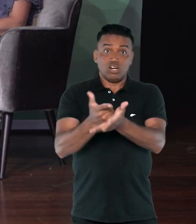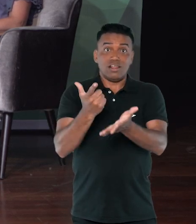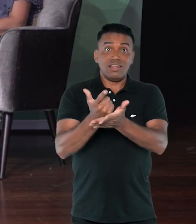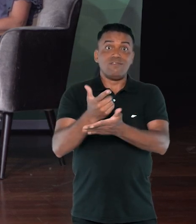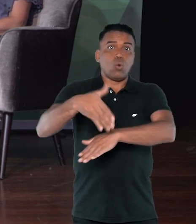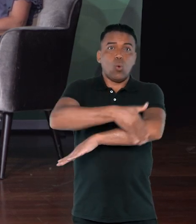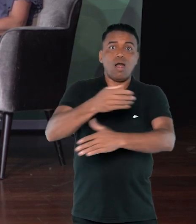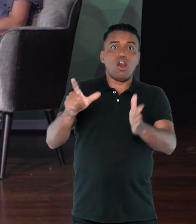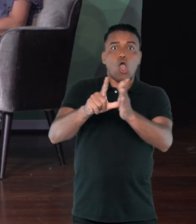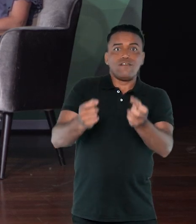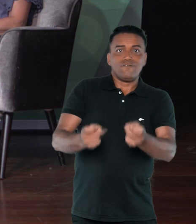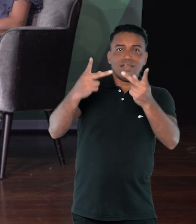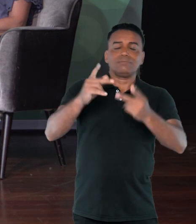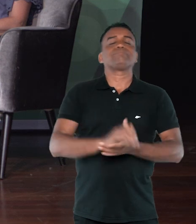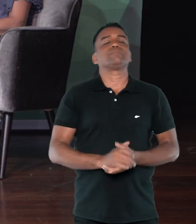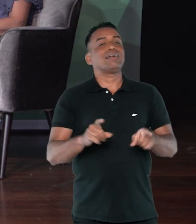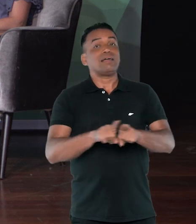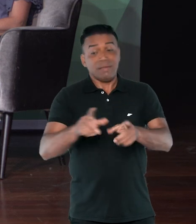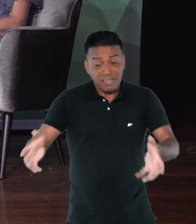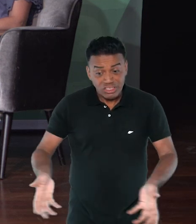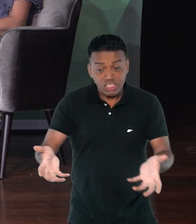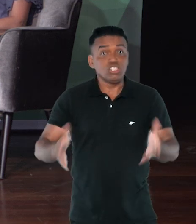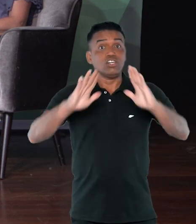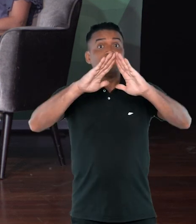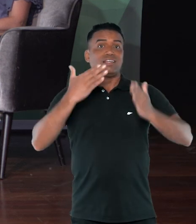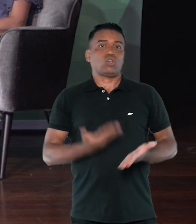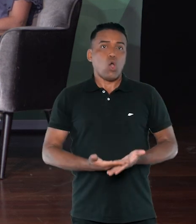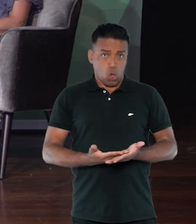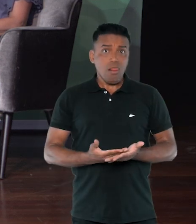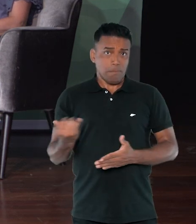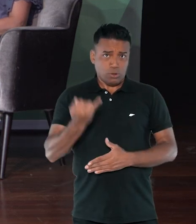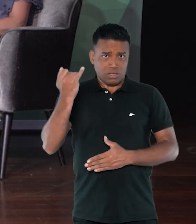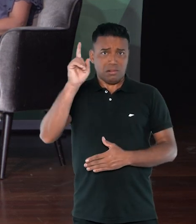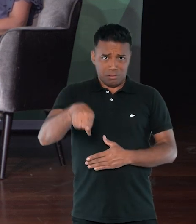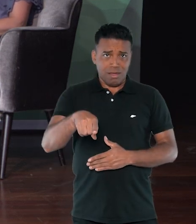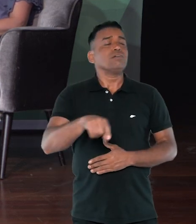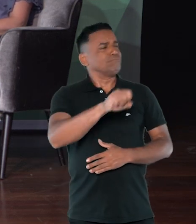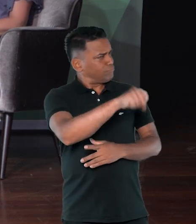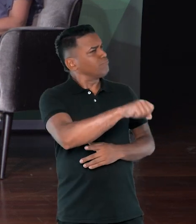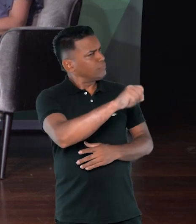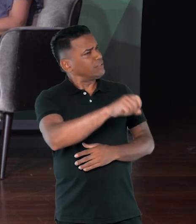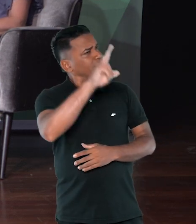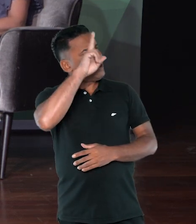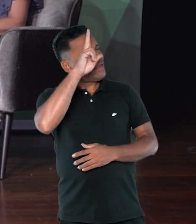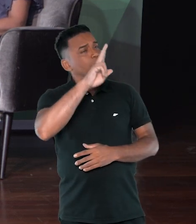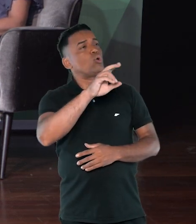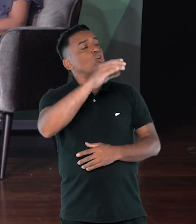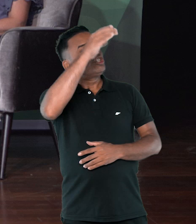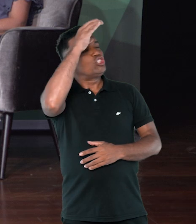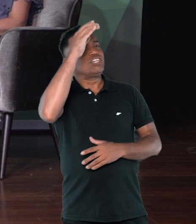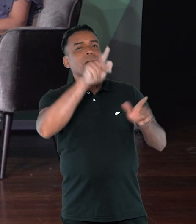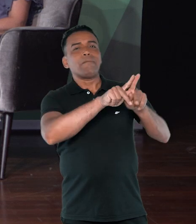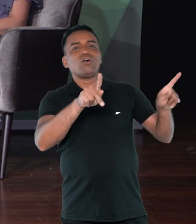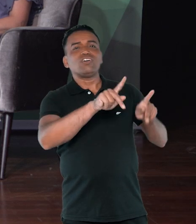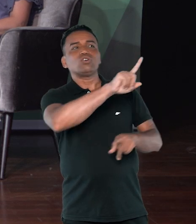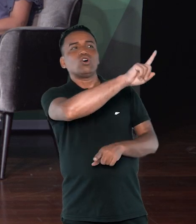e também o incentivo da escola, que é muito importante, né, Renata? Sim, eu lembro da tia Zuma até hoje,